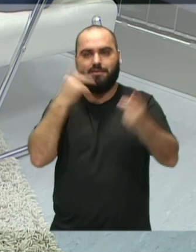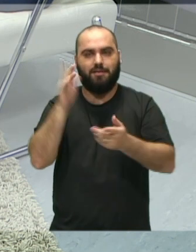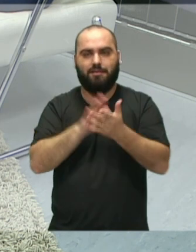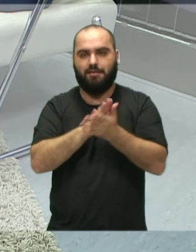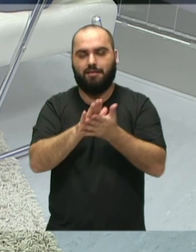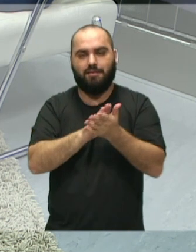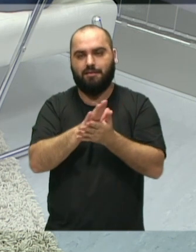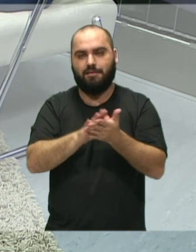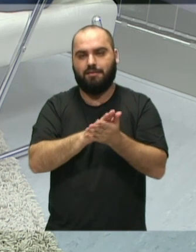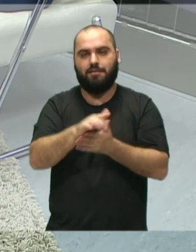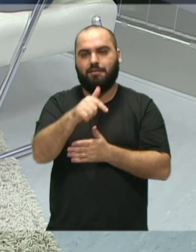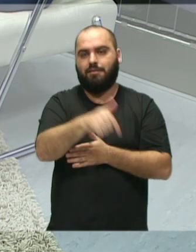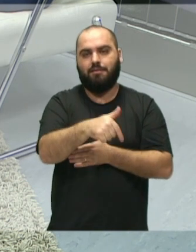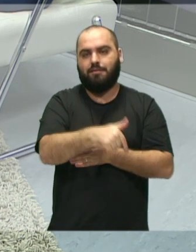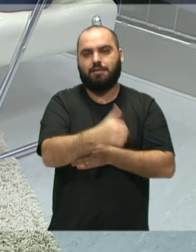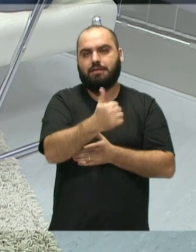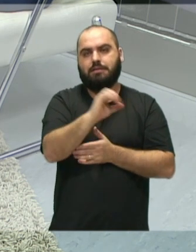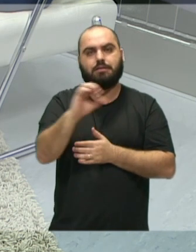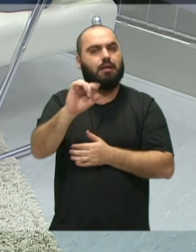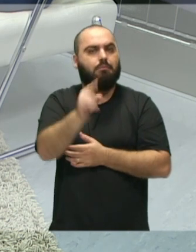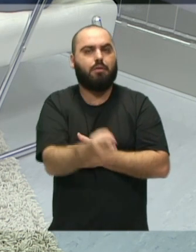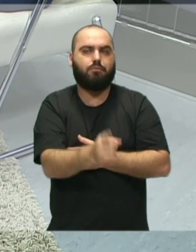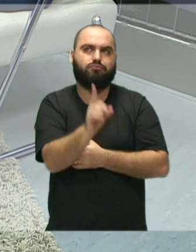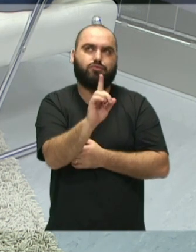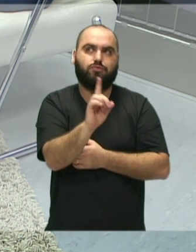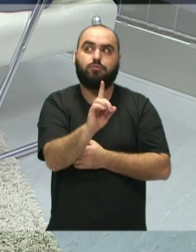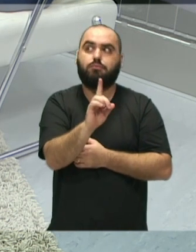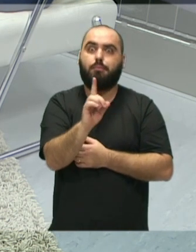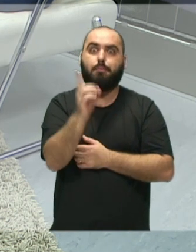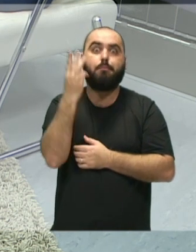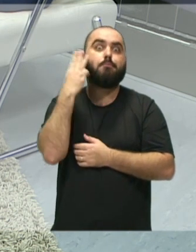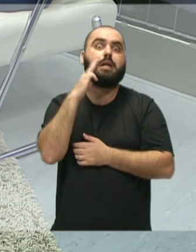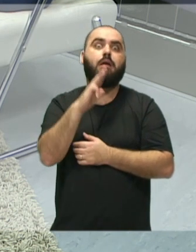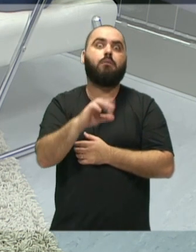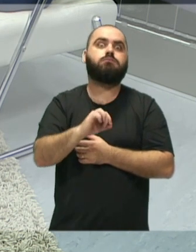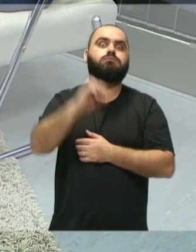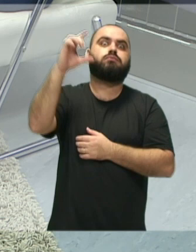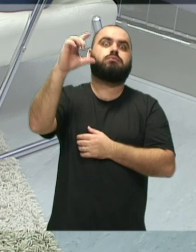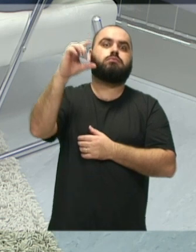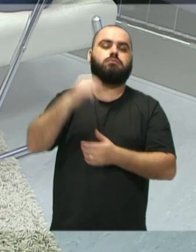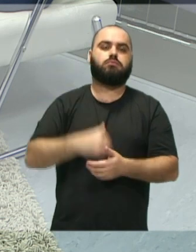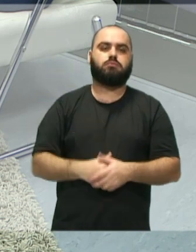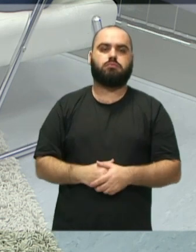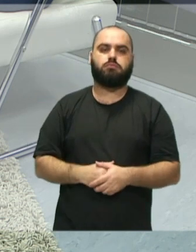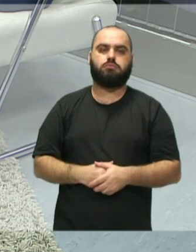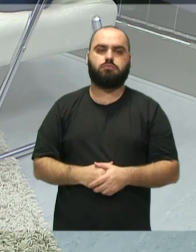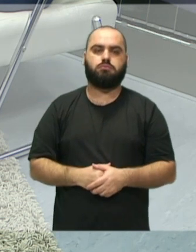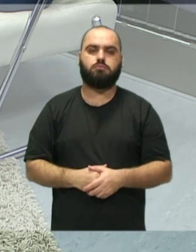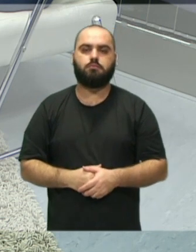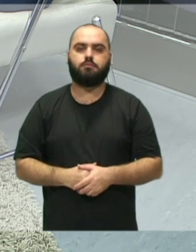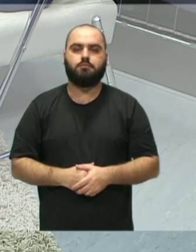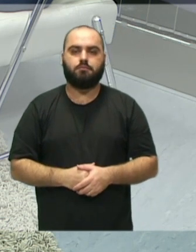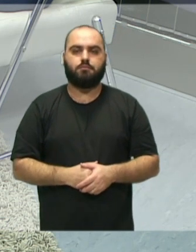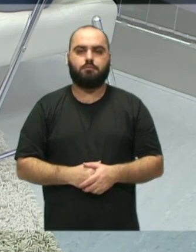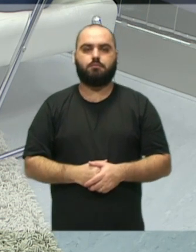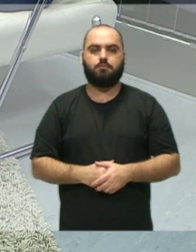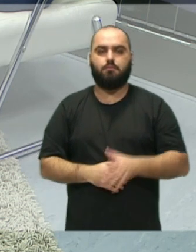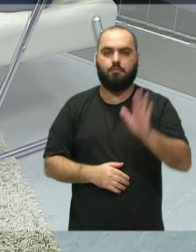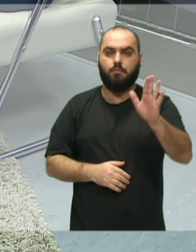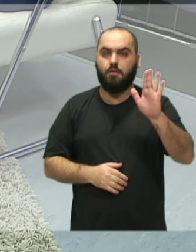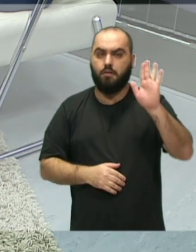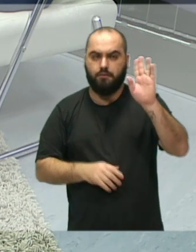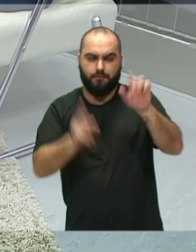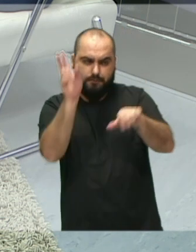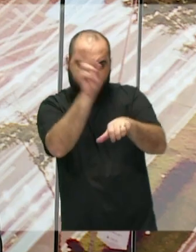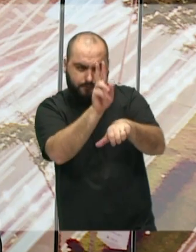coisa de 100 mil. A gente fala aqui tudo na casa do milhão. Então, essa atenção é importante ter. Vereadora, além da fiscalização na saúde,